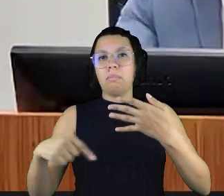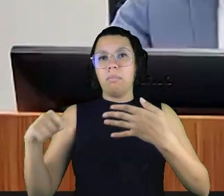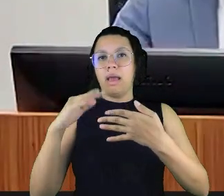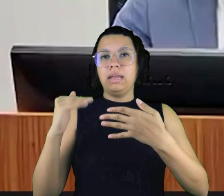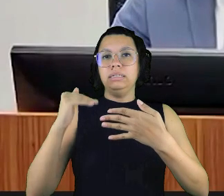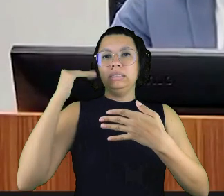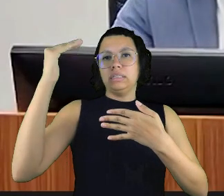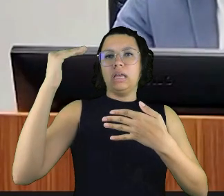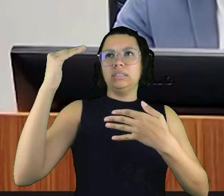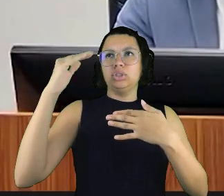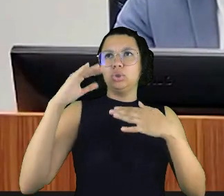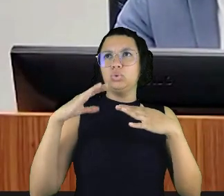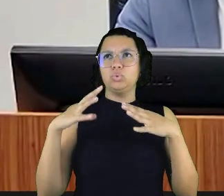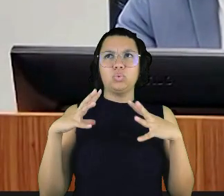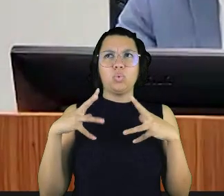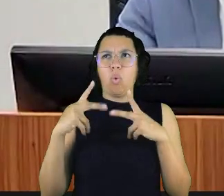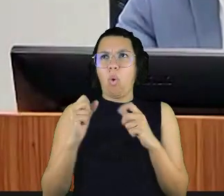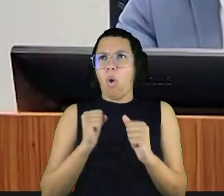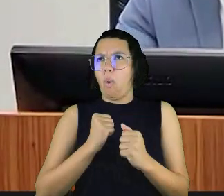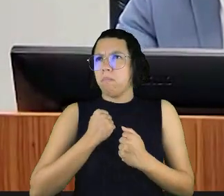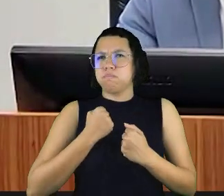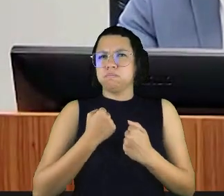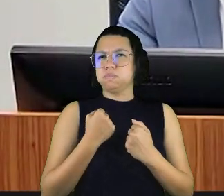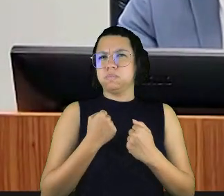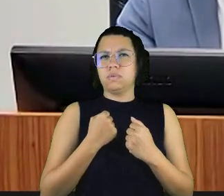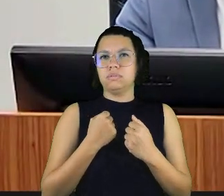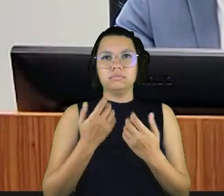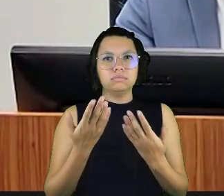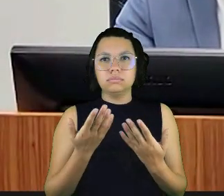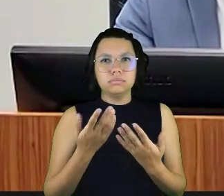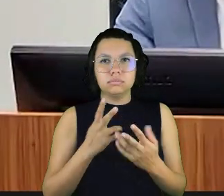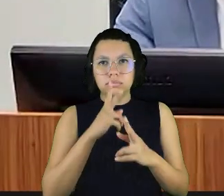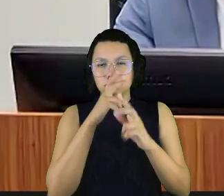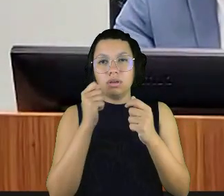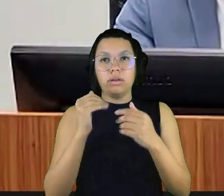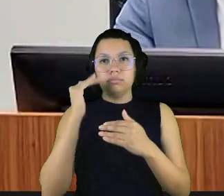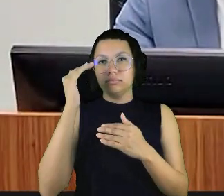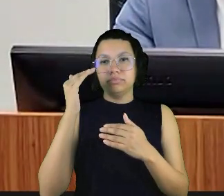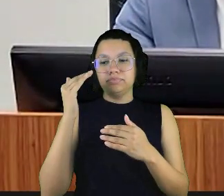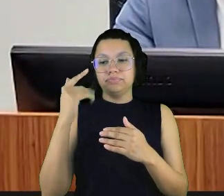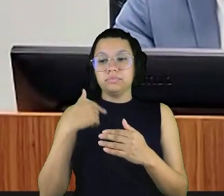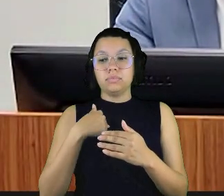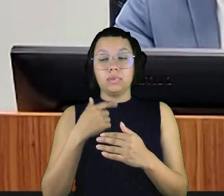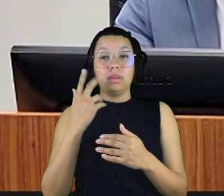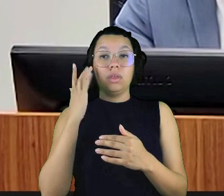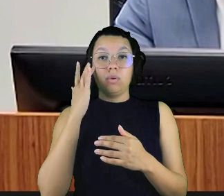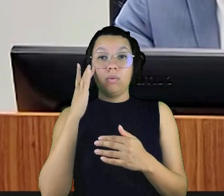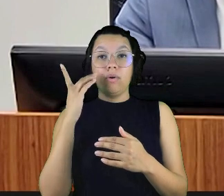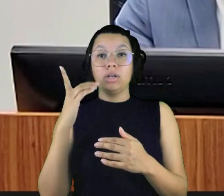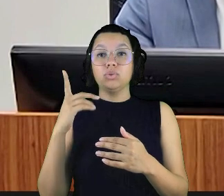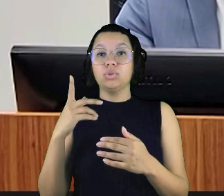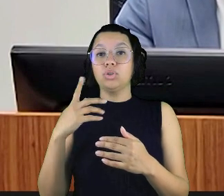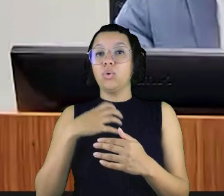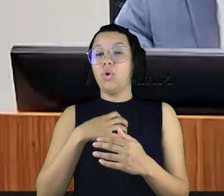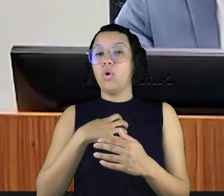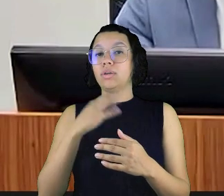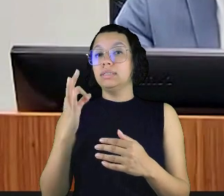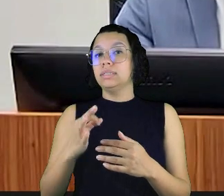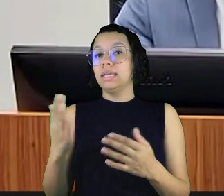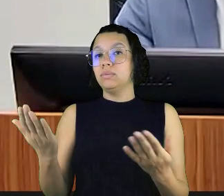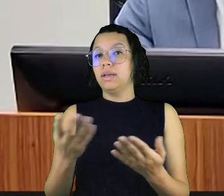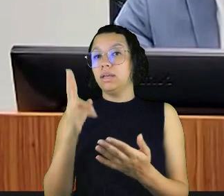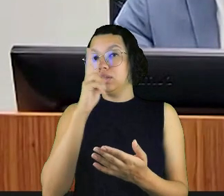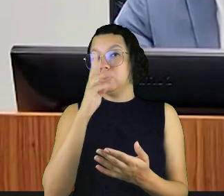modelo que eu particularmente reputo ideal de arbitragem tributária no Brasil é aquele que se presta exclusivamente